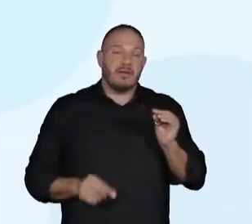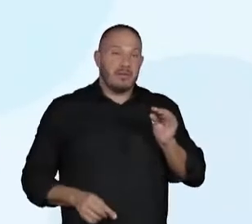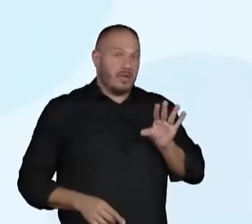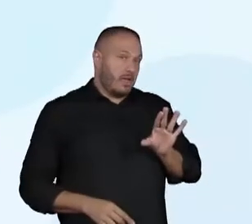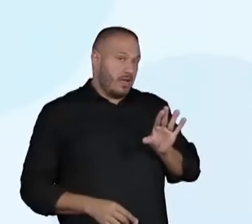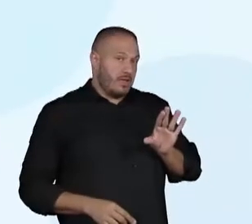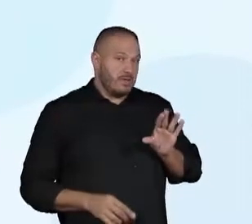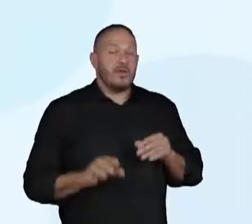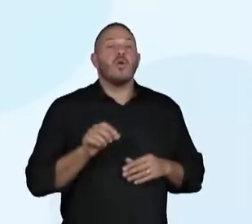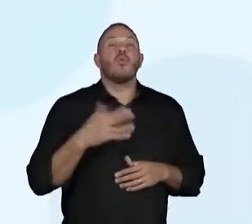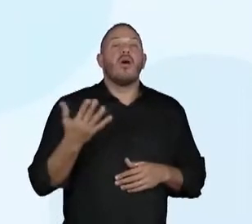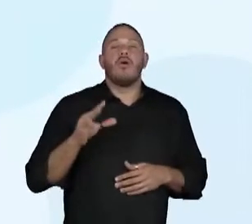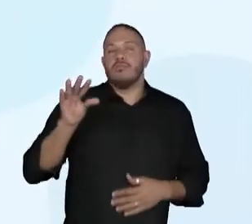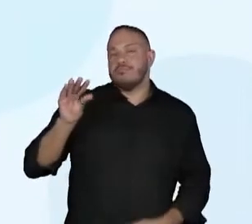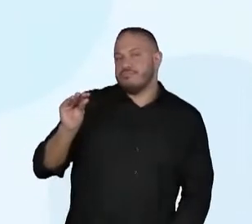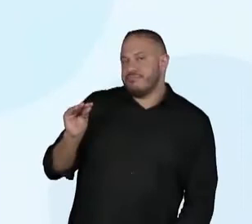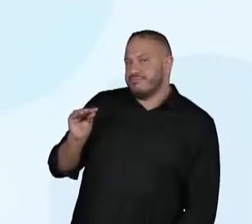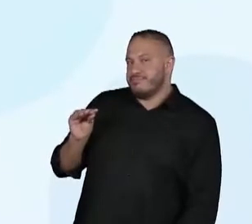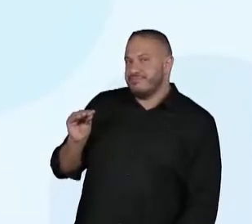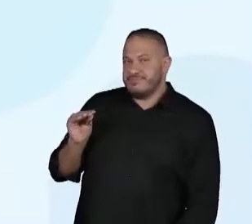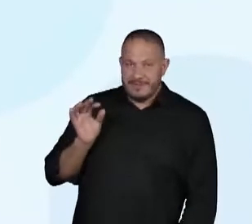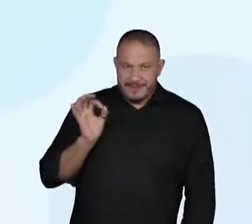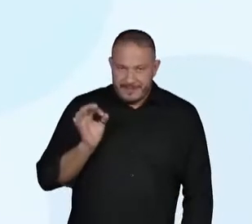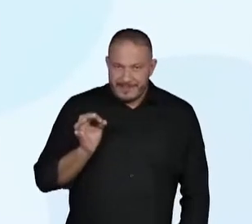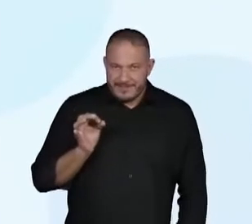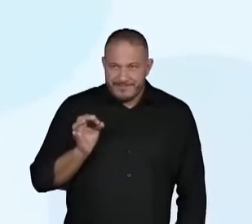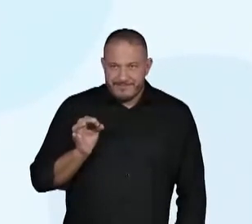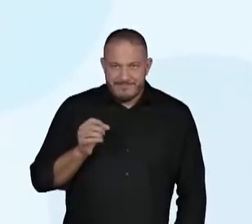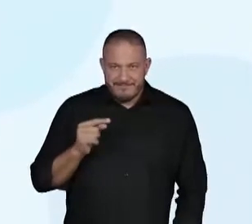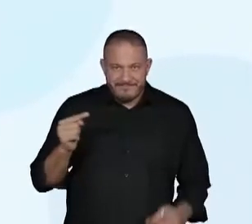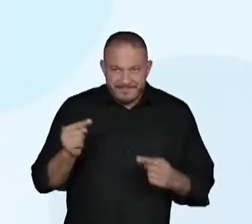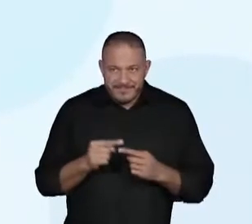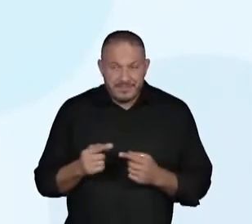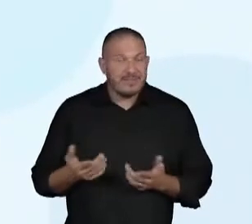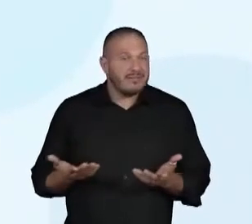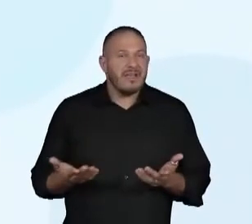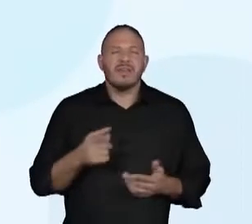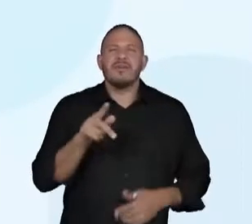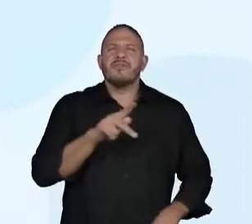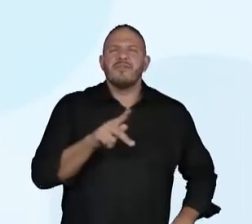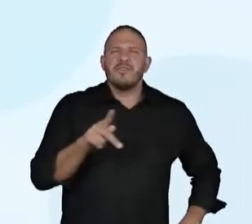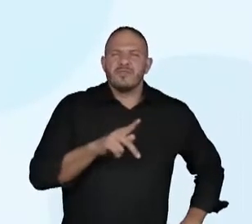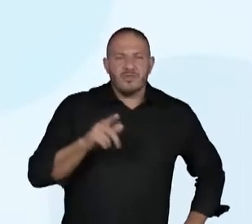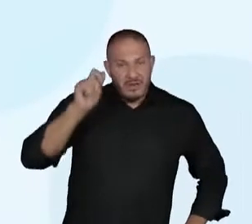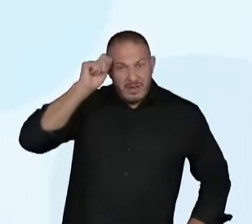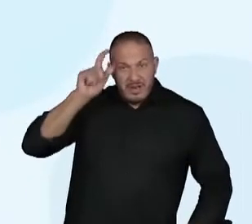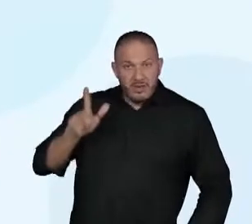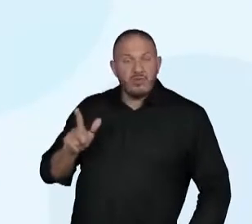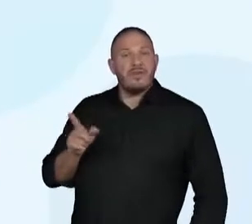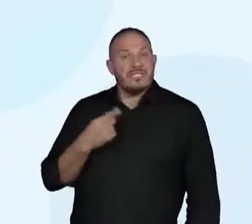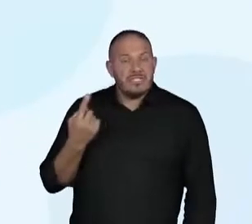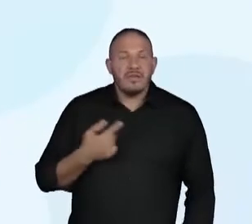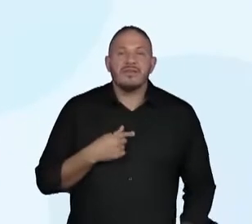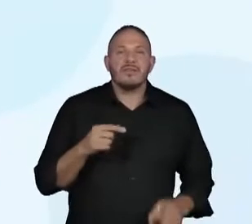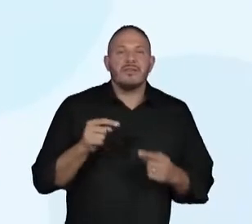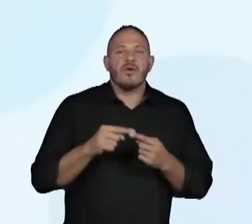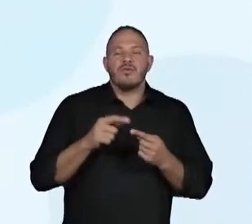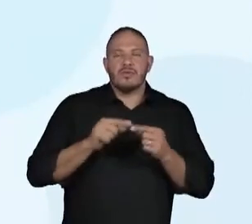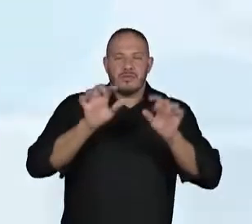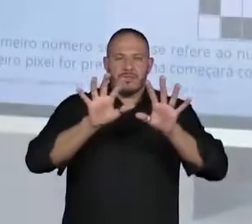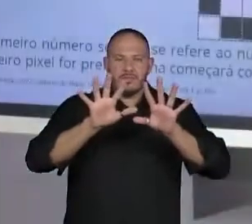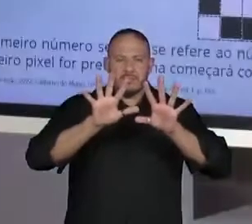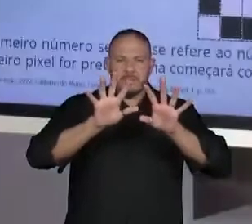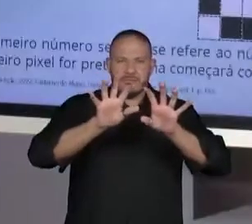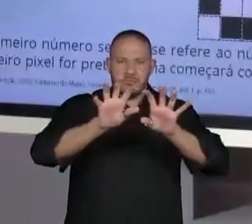1, e qual está desligado, 0. Muito bem. E aí, professora Ana Lu, a gente tem uma questão de resolução